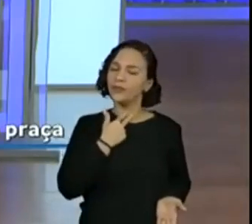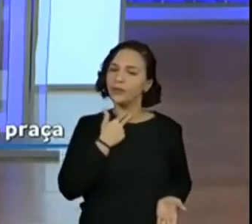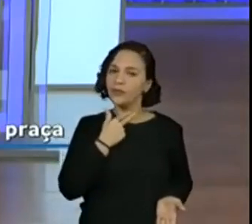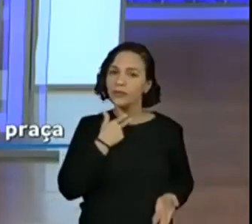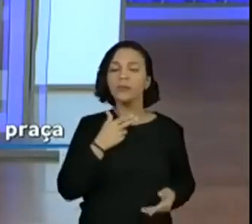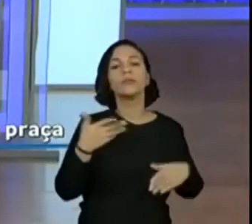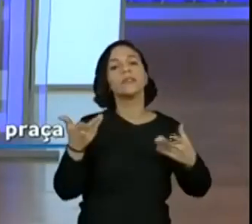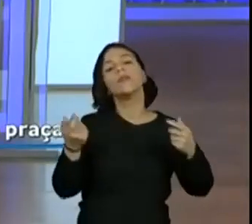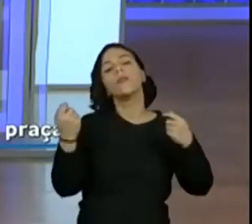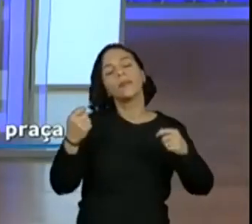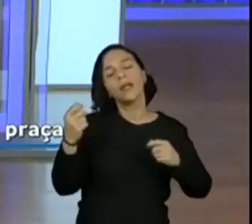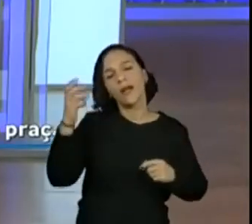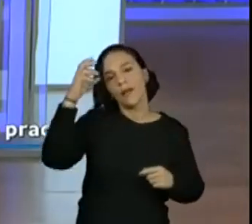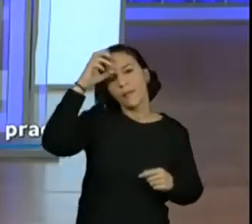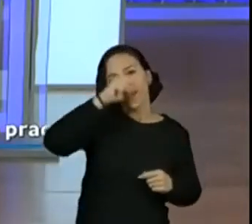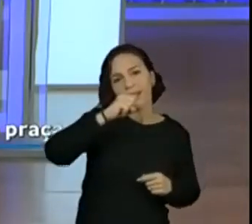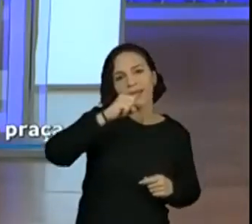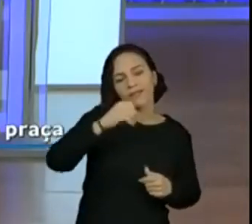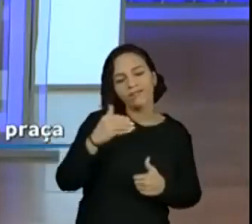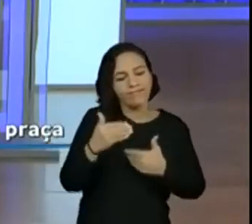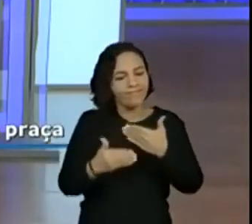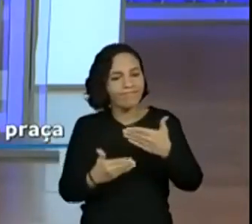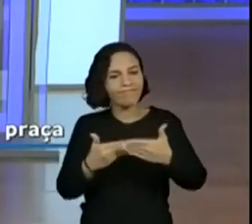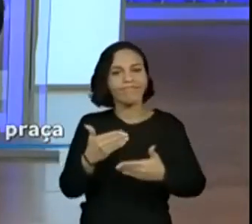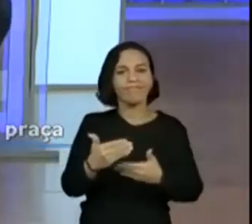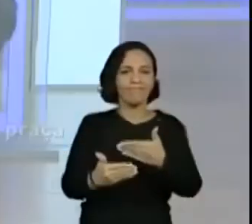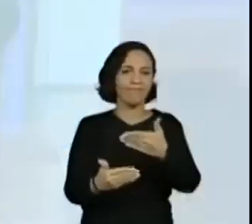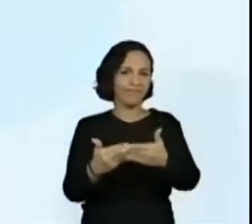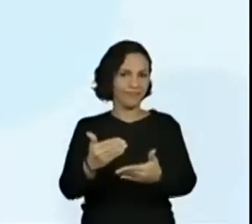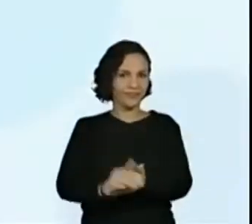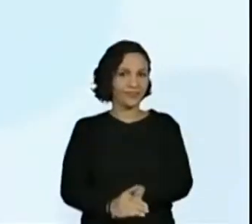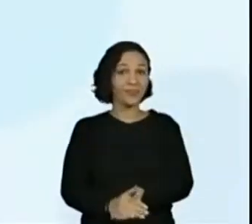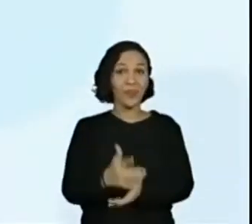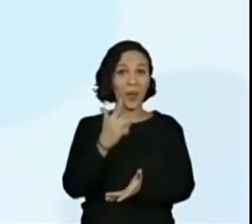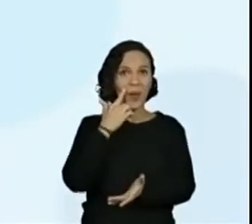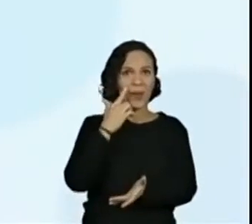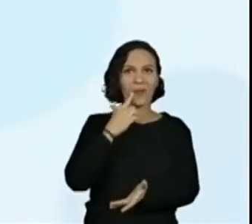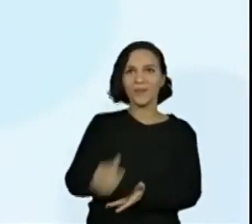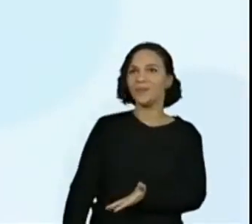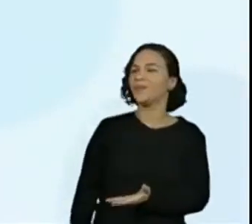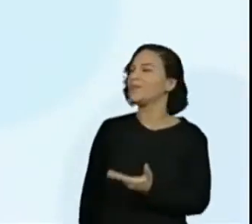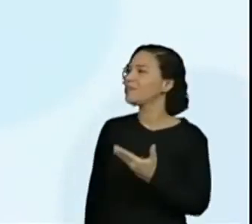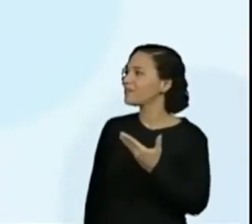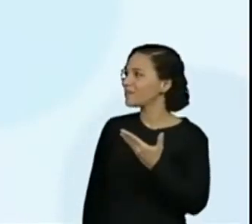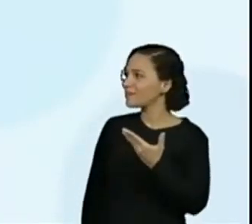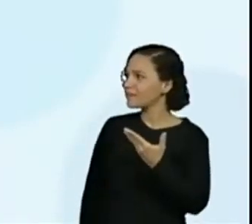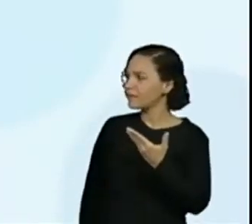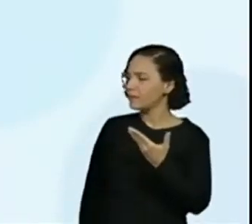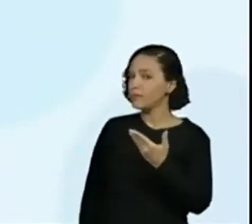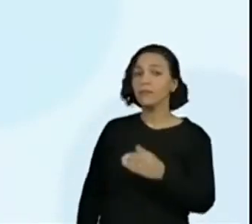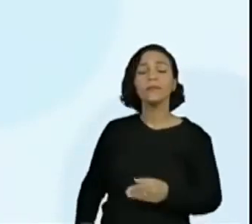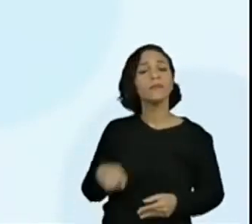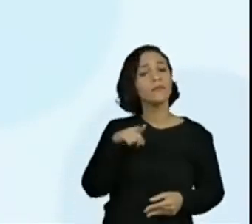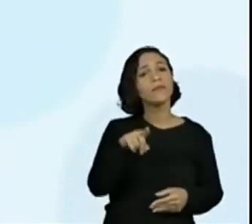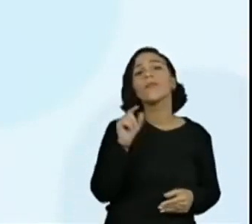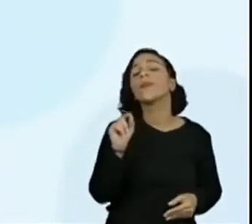precisa ir aprendendo, não é? Então, olha só, na tela aqui de novo, a gente tem uma situação,